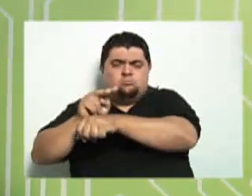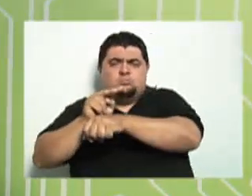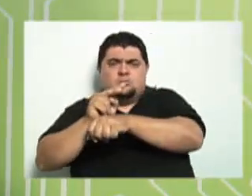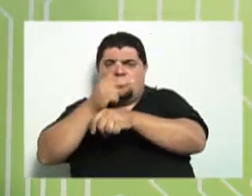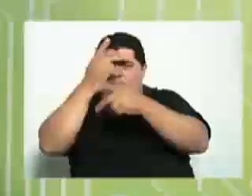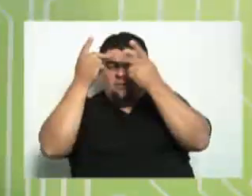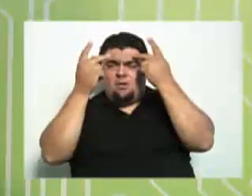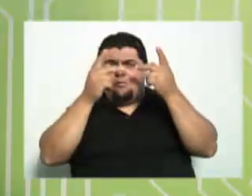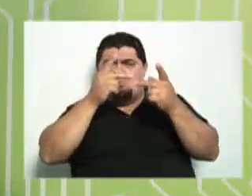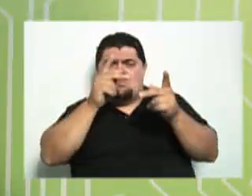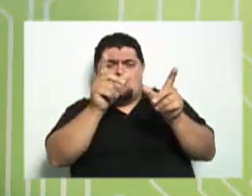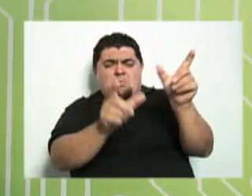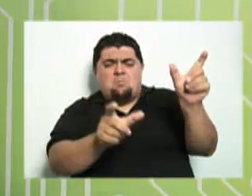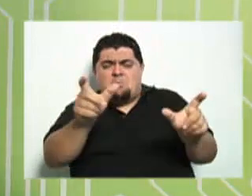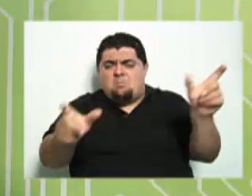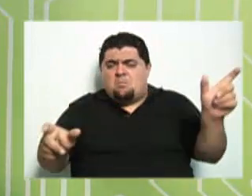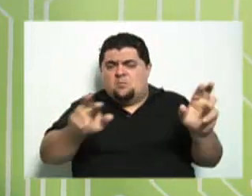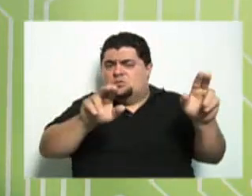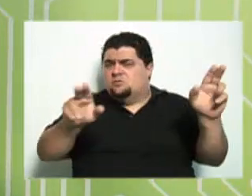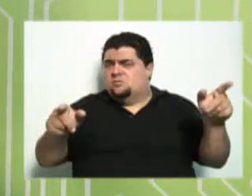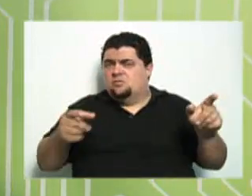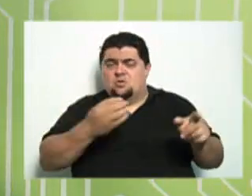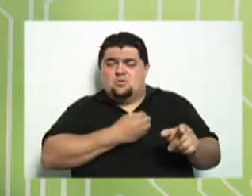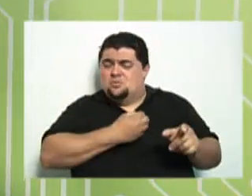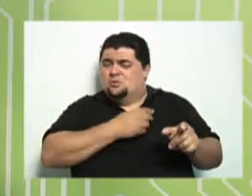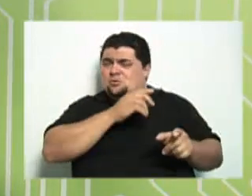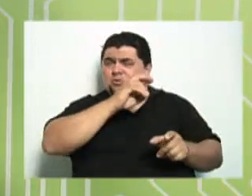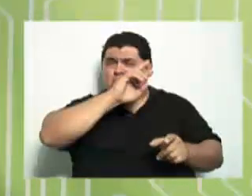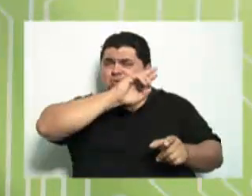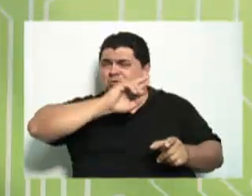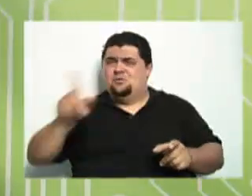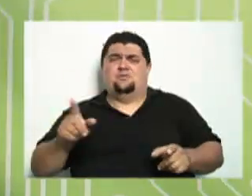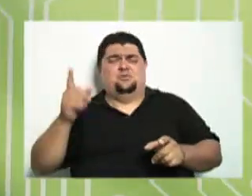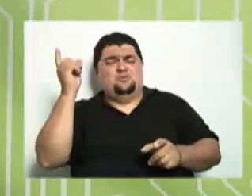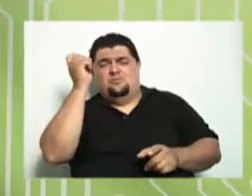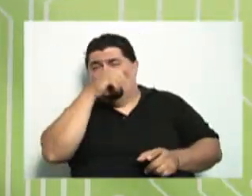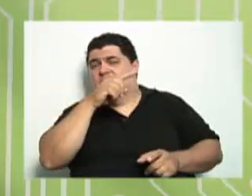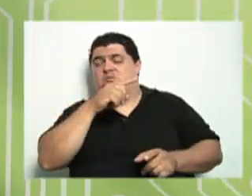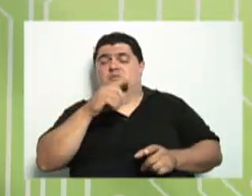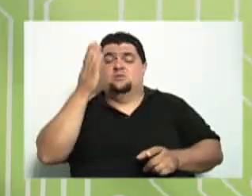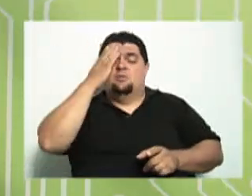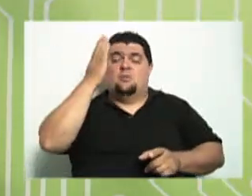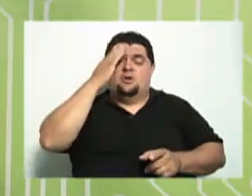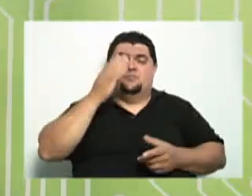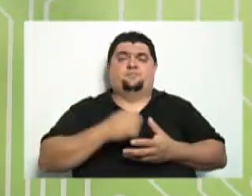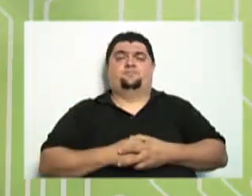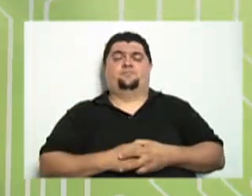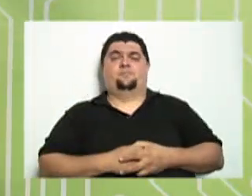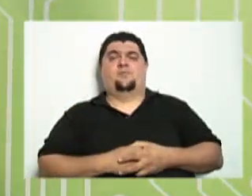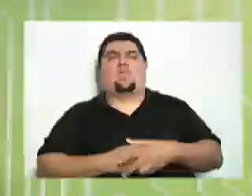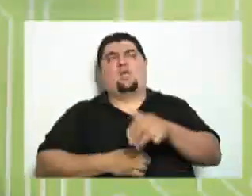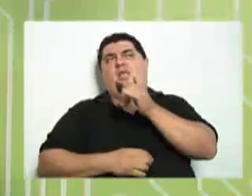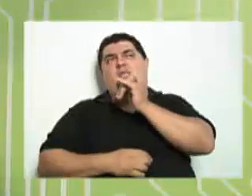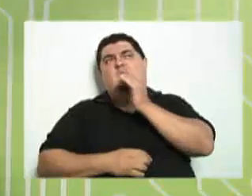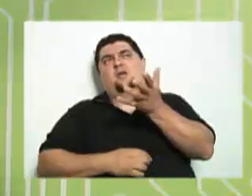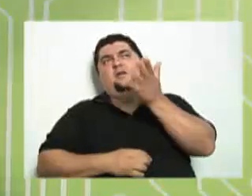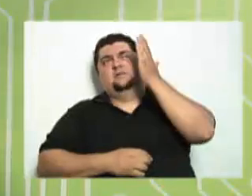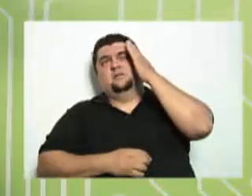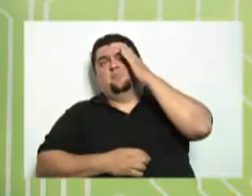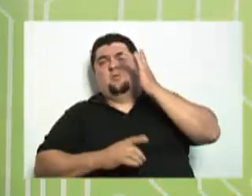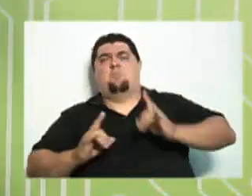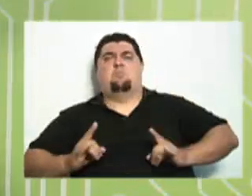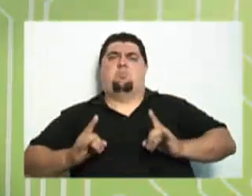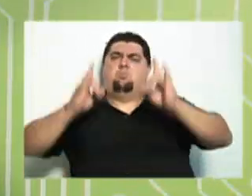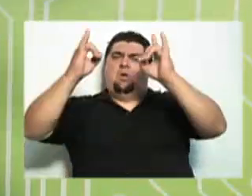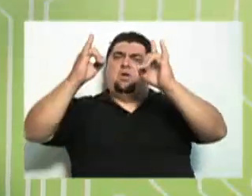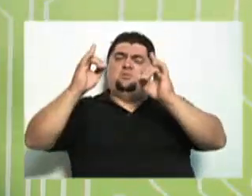a gente trabalha com números que são muito difíceis de ser medidos às vezes. Por exemplo, se eu quero saber quantos metros tem um prédio, eu